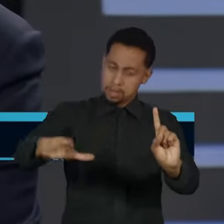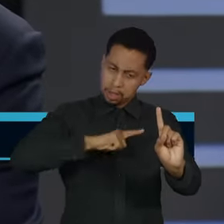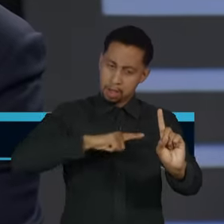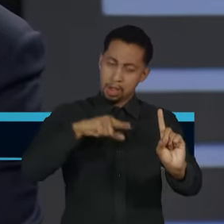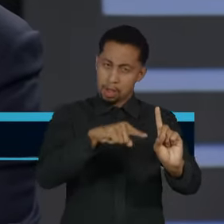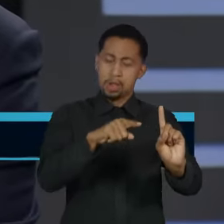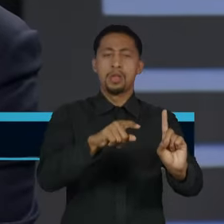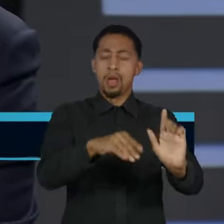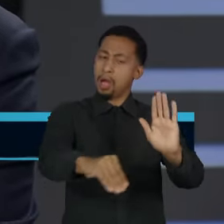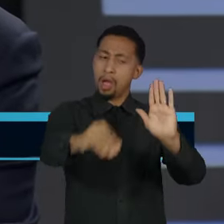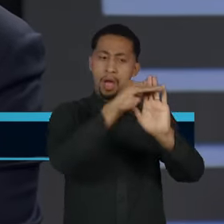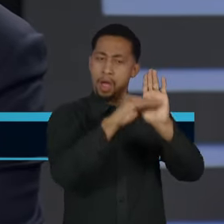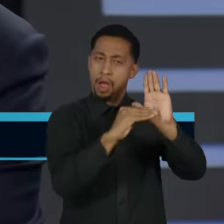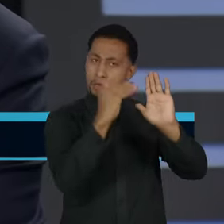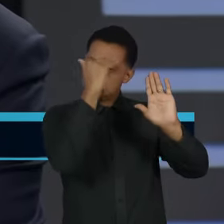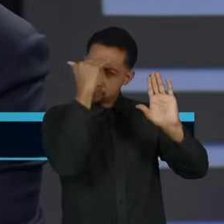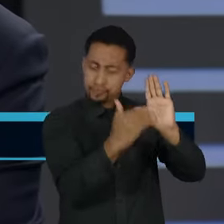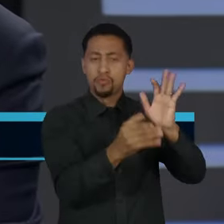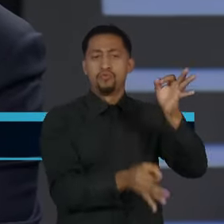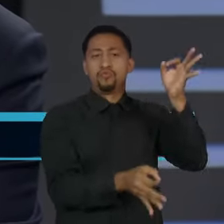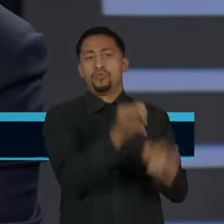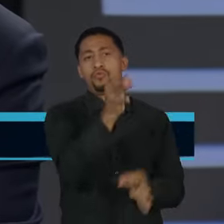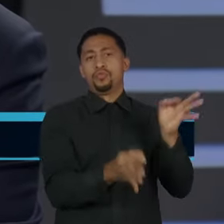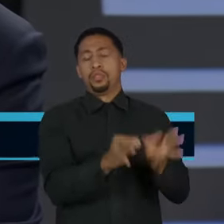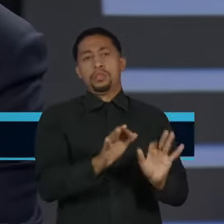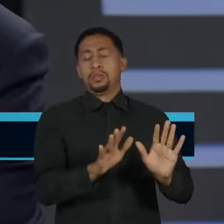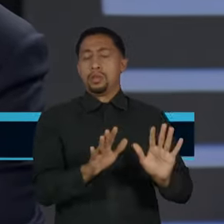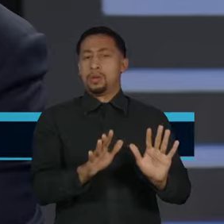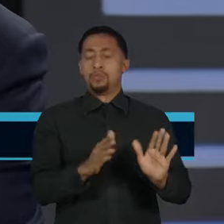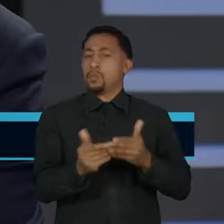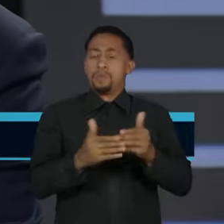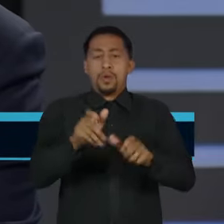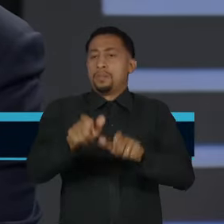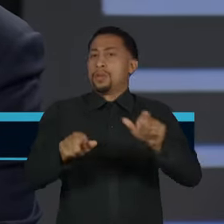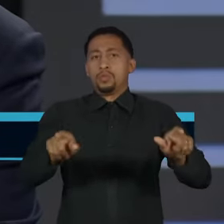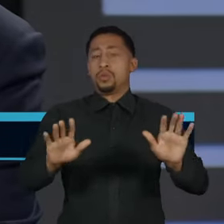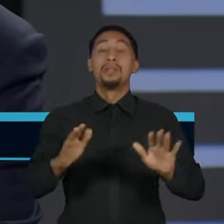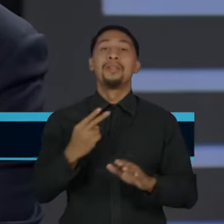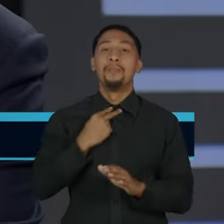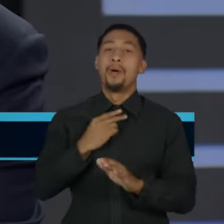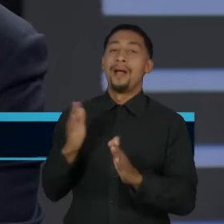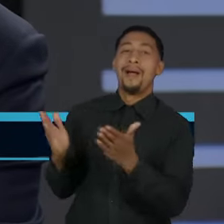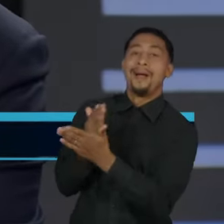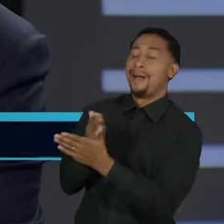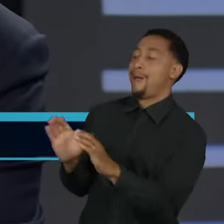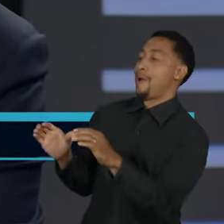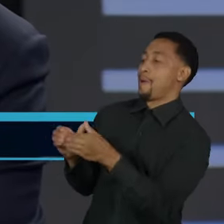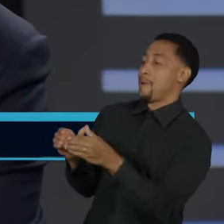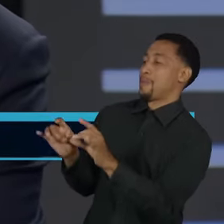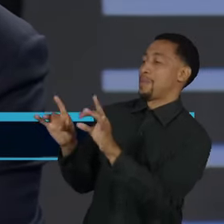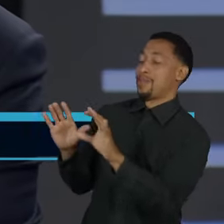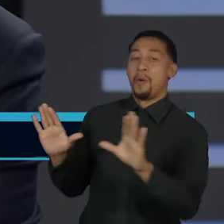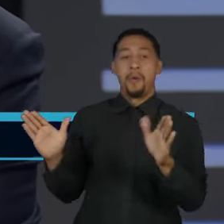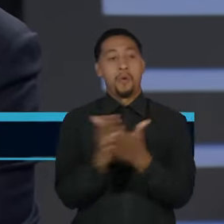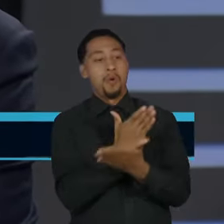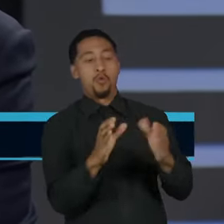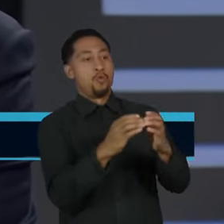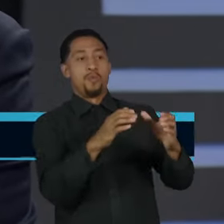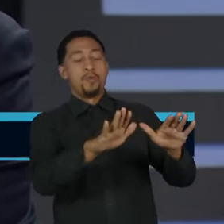normalmente como qualquer outra pessoa. A justiça não deve ser para alguns, a justiça tem que ser para todos e com